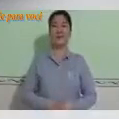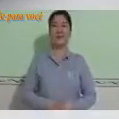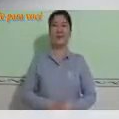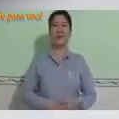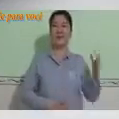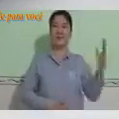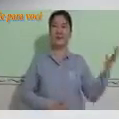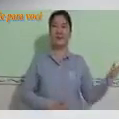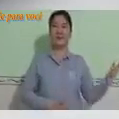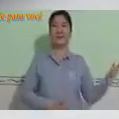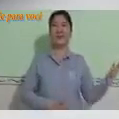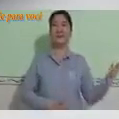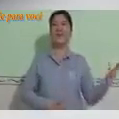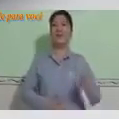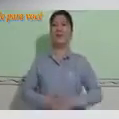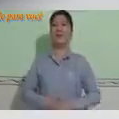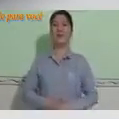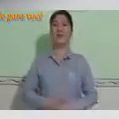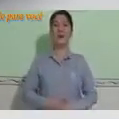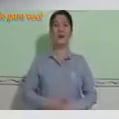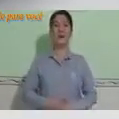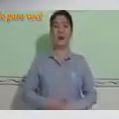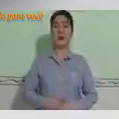o tratamento mais adequado.